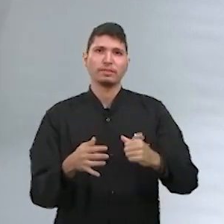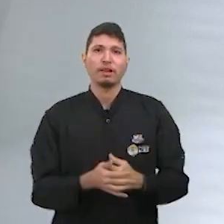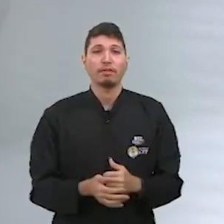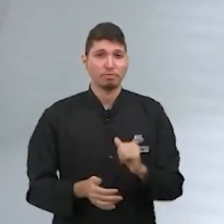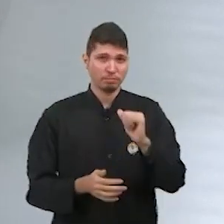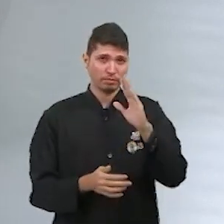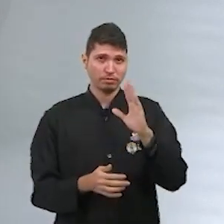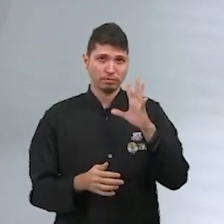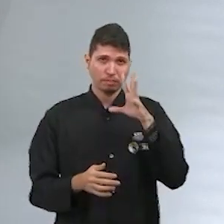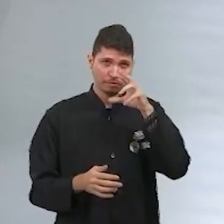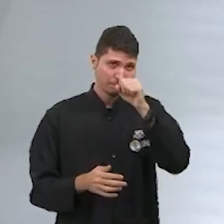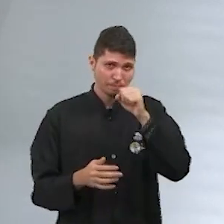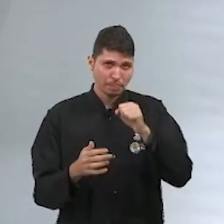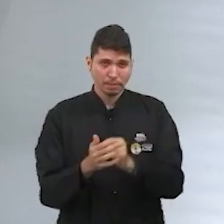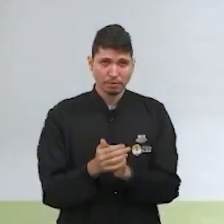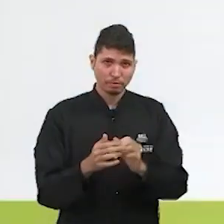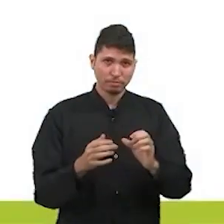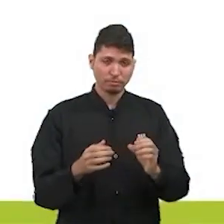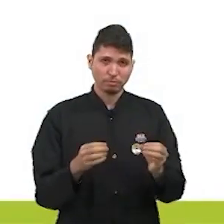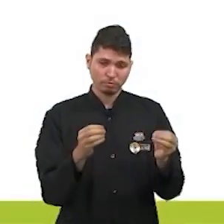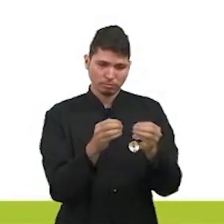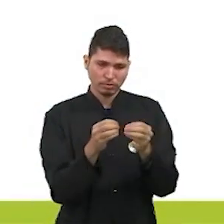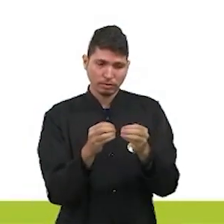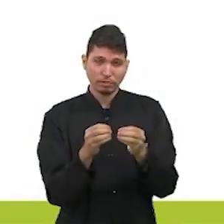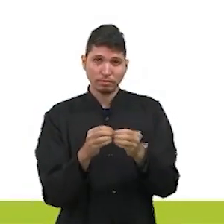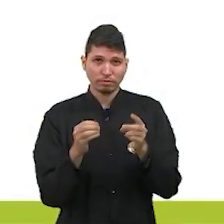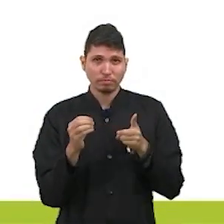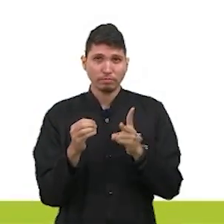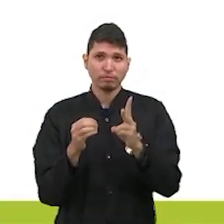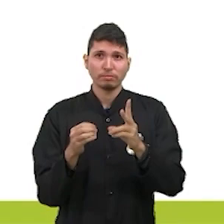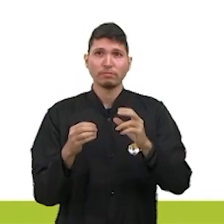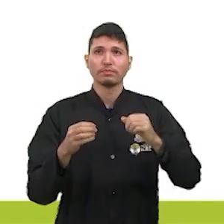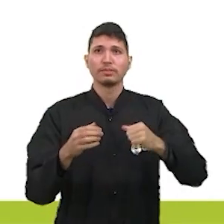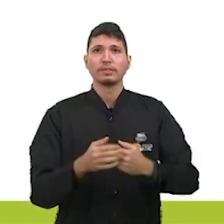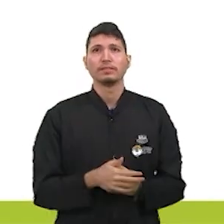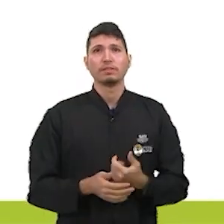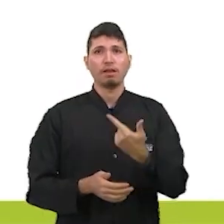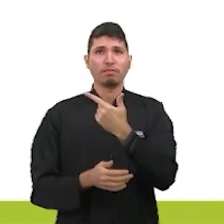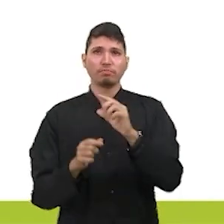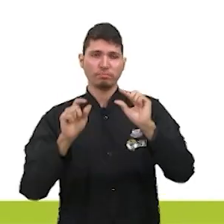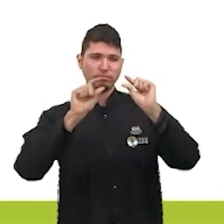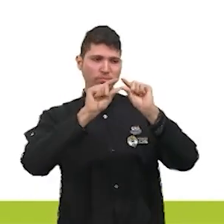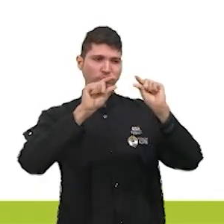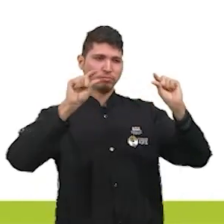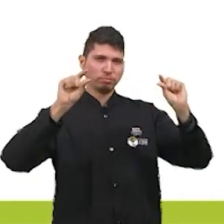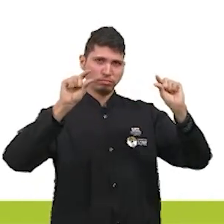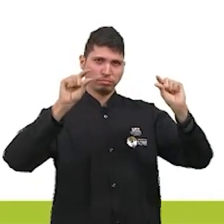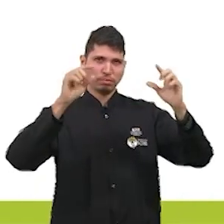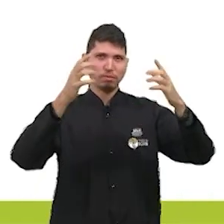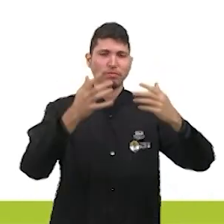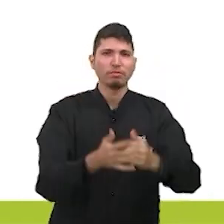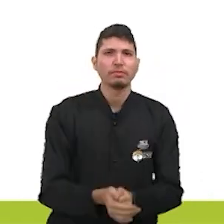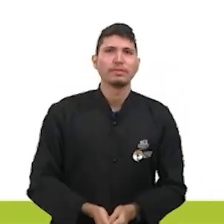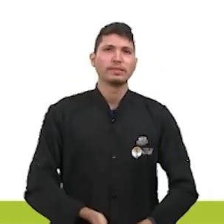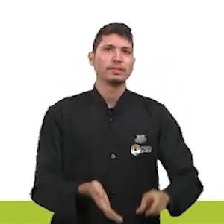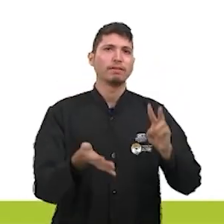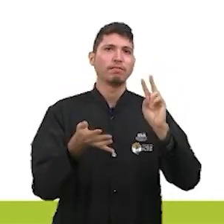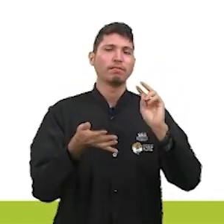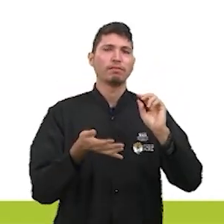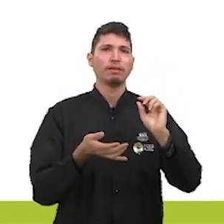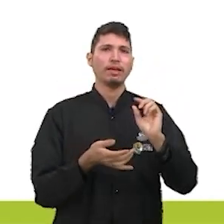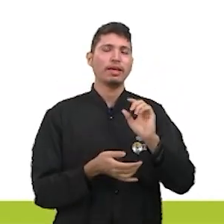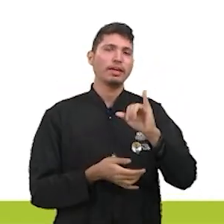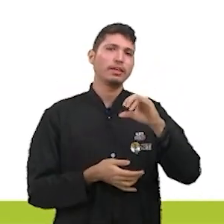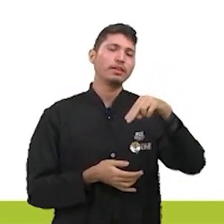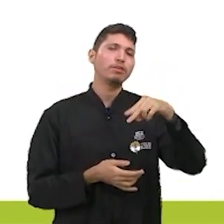prevalecer. A de polo induzido, como o próprio nome já está deixando bem claro, né? Ela é induzido porque